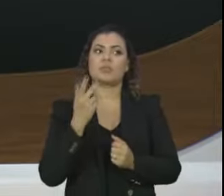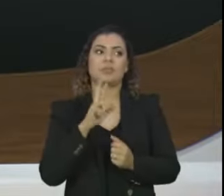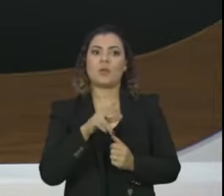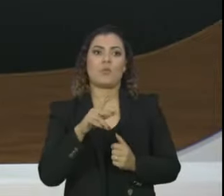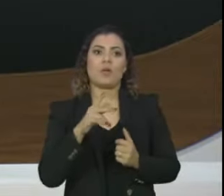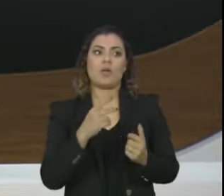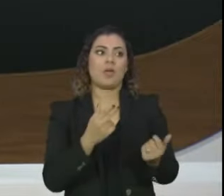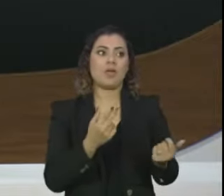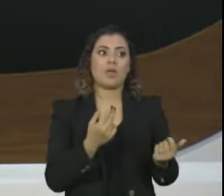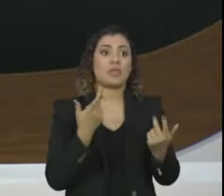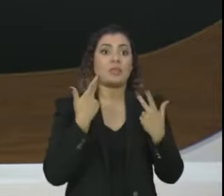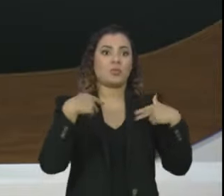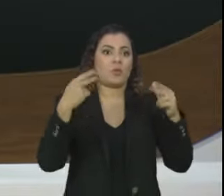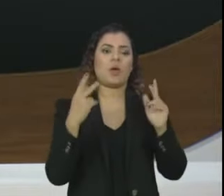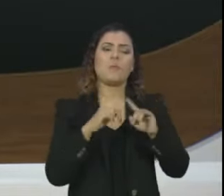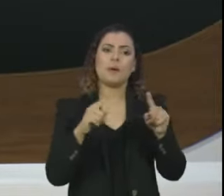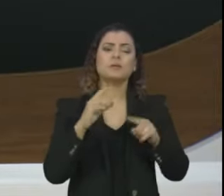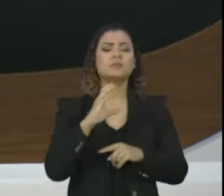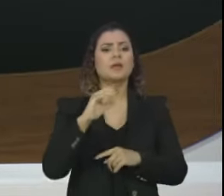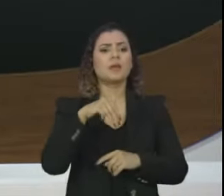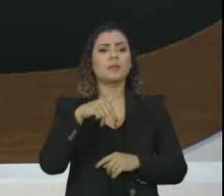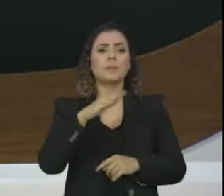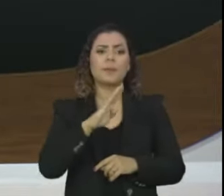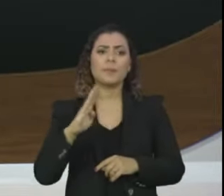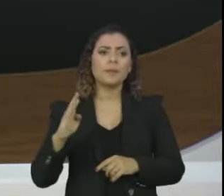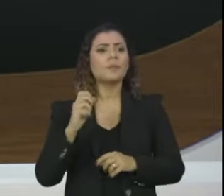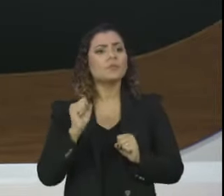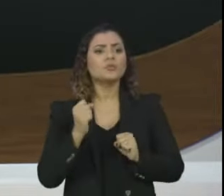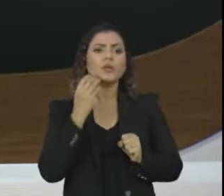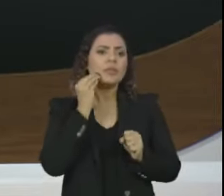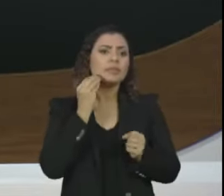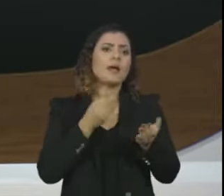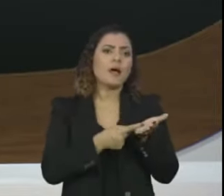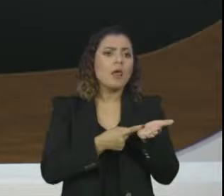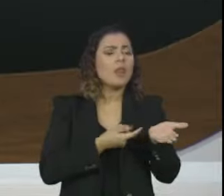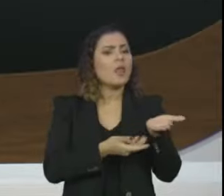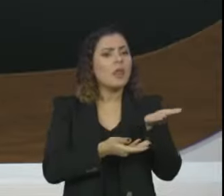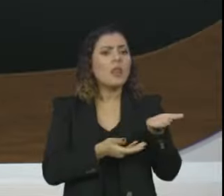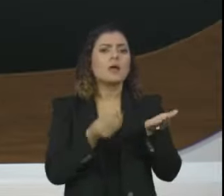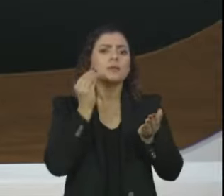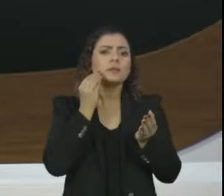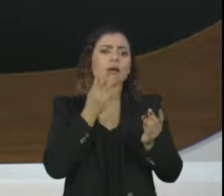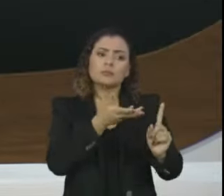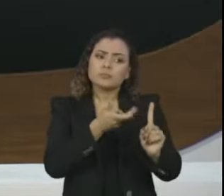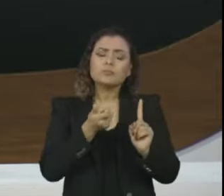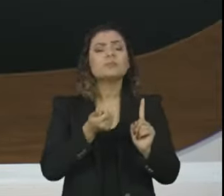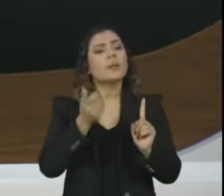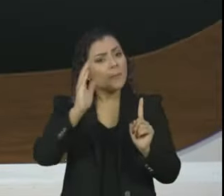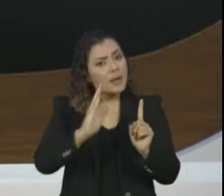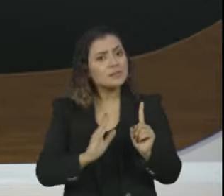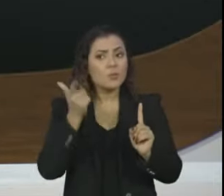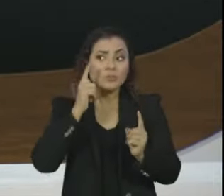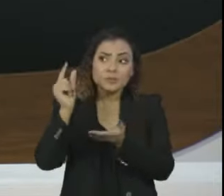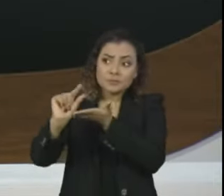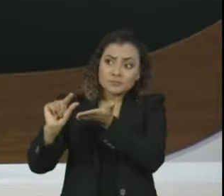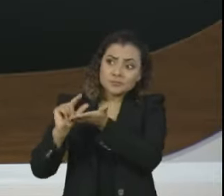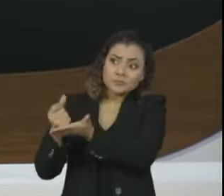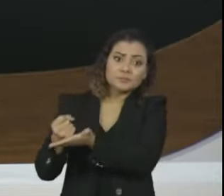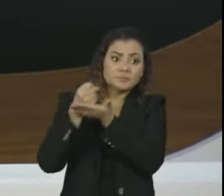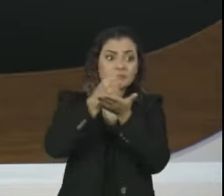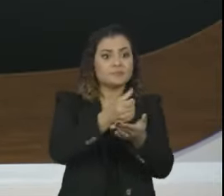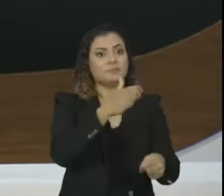a igreja católica CNBB não poderia fazer algum tipo de intermediação para que o Brasil fosse um destino